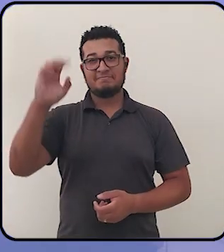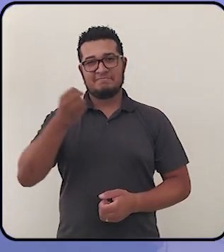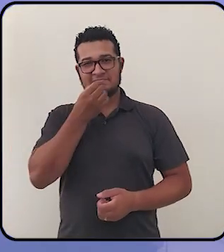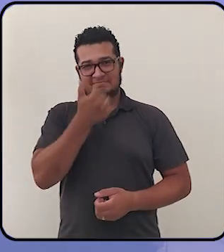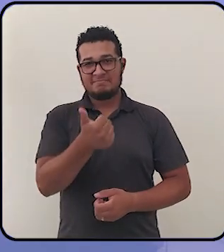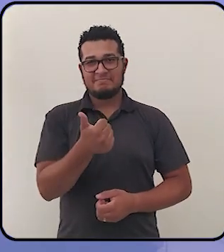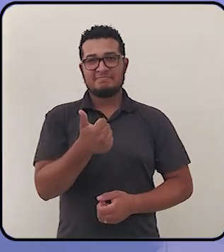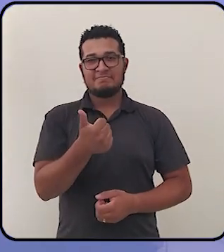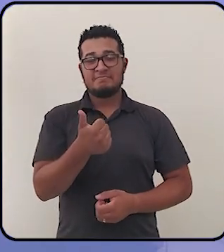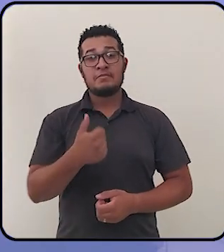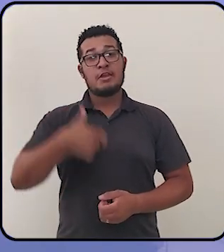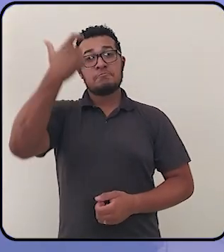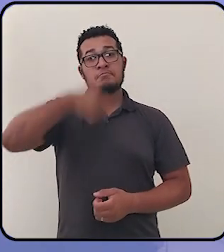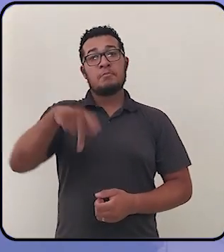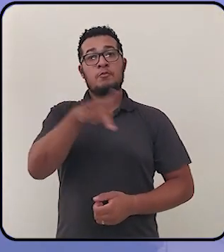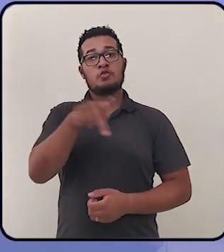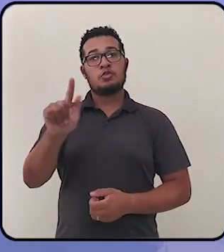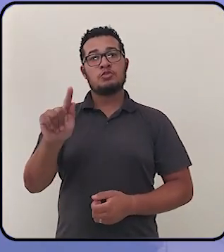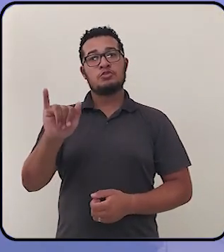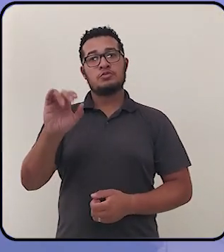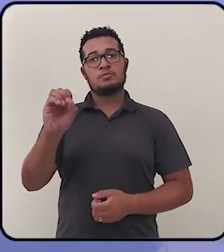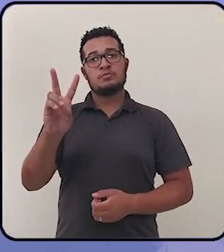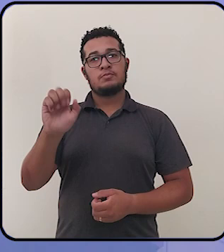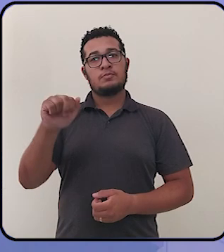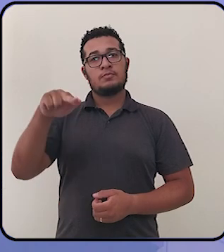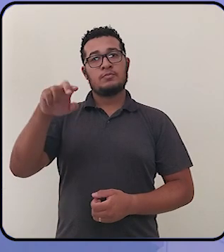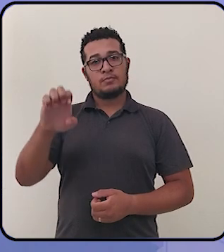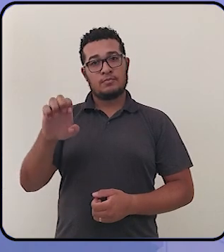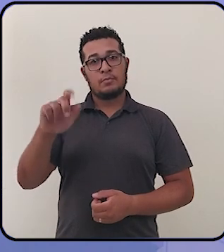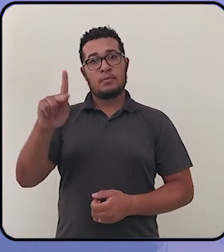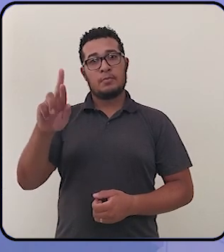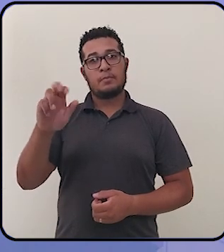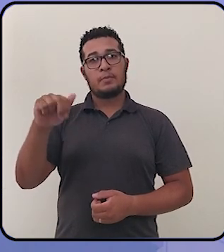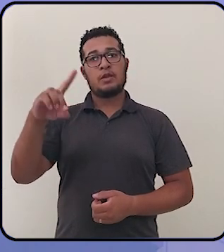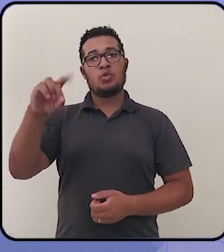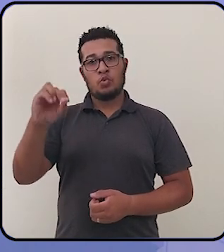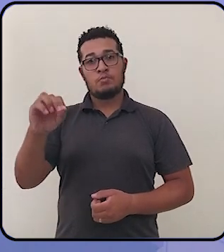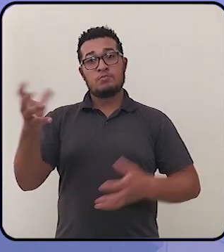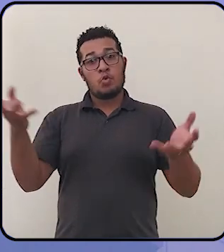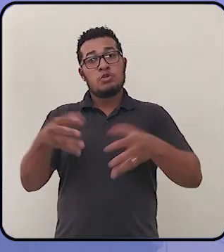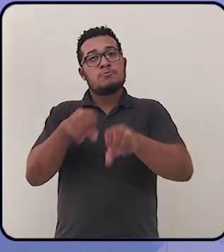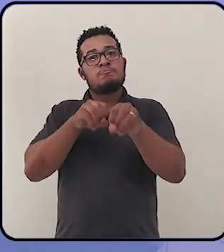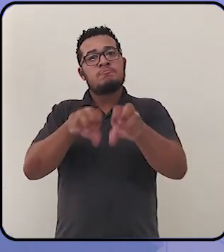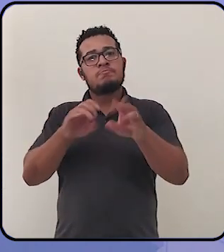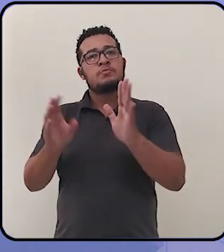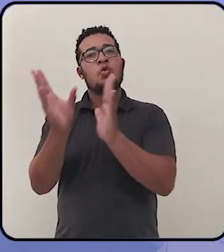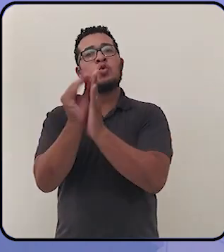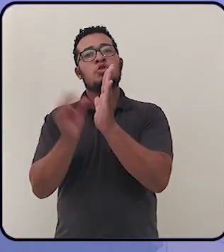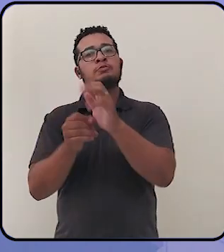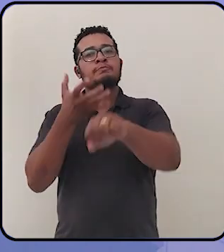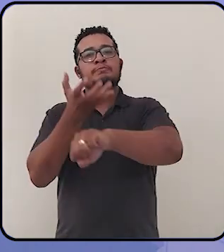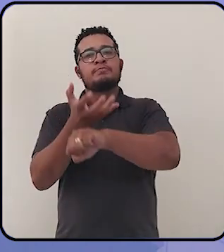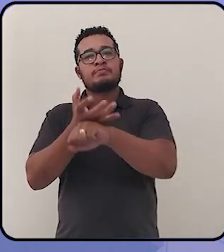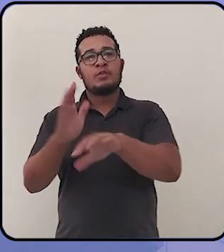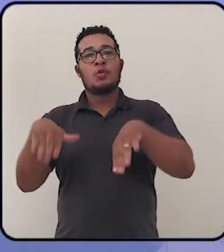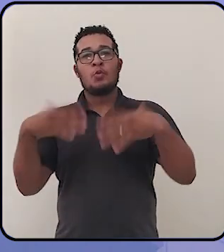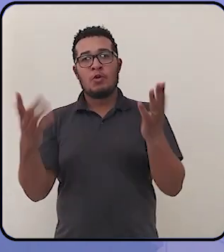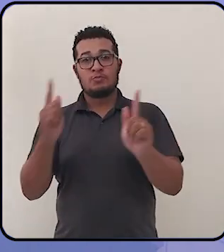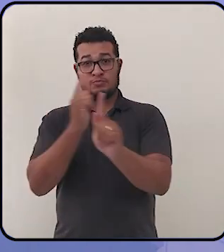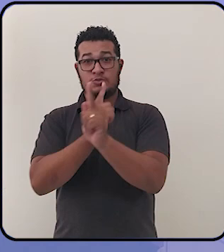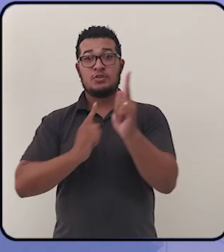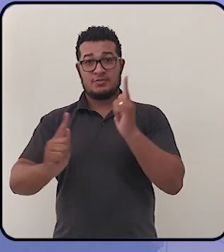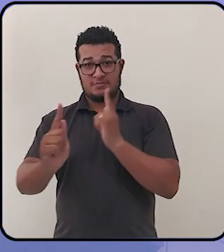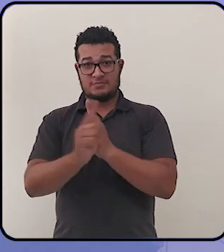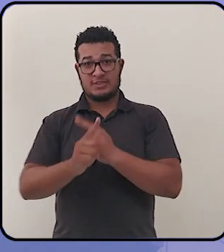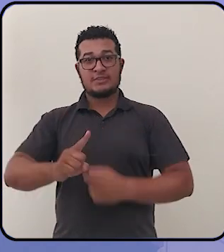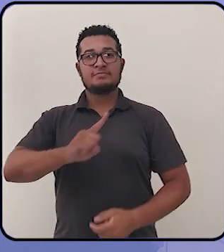Olá, tudo bem? Eu sou o professor Giovanni Prando e vou ministrar para vocês o conteúdo de Geografia para o primeiro ano do